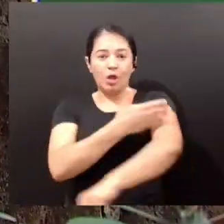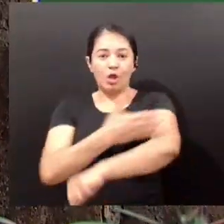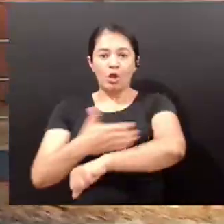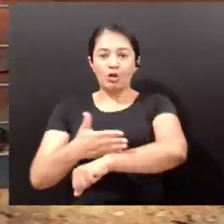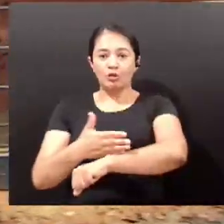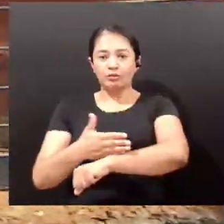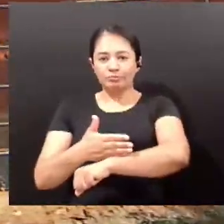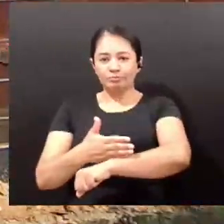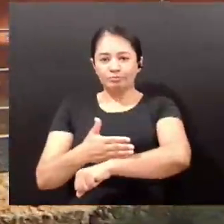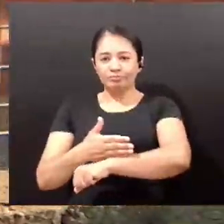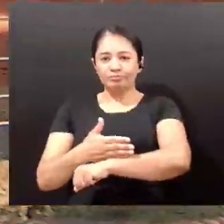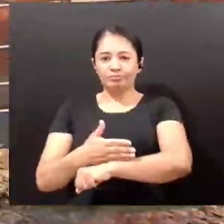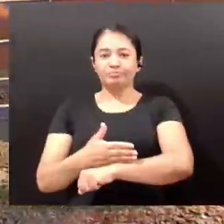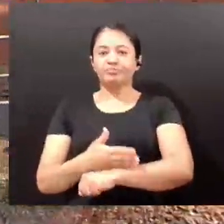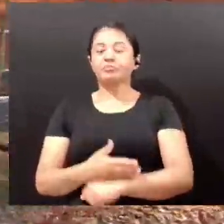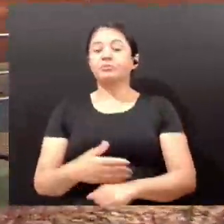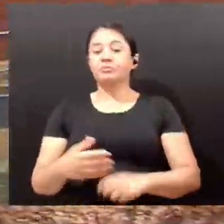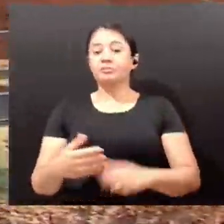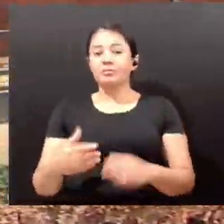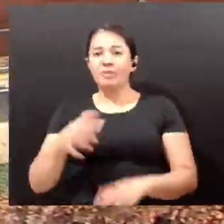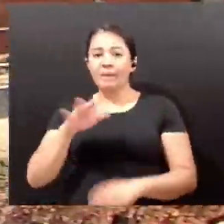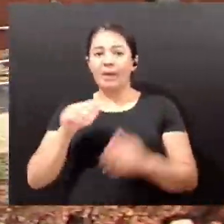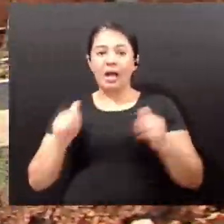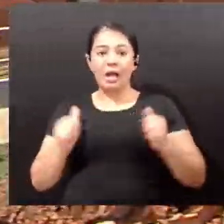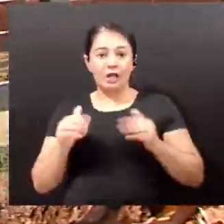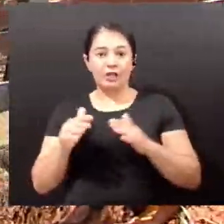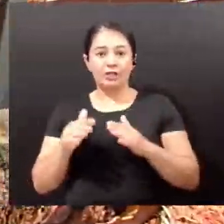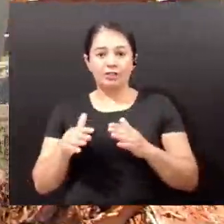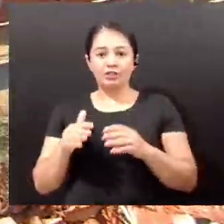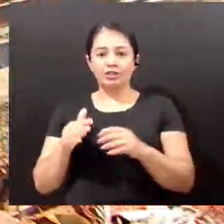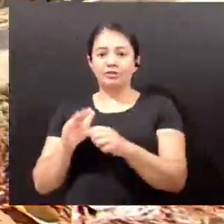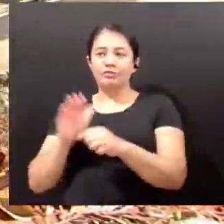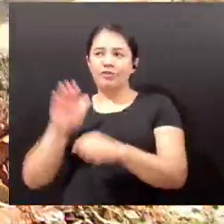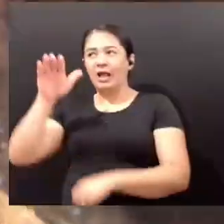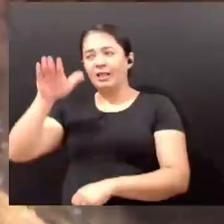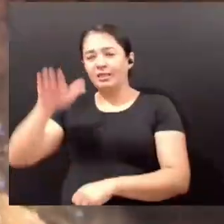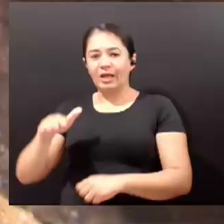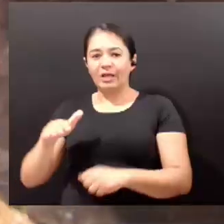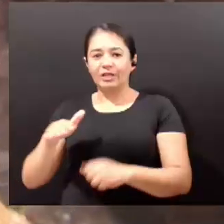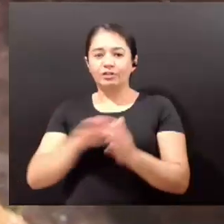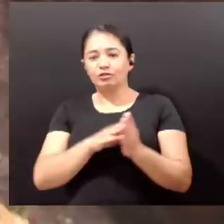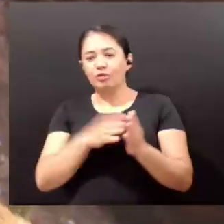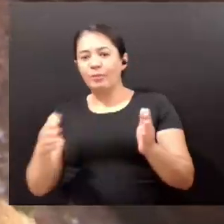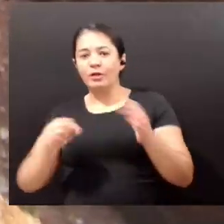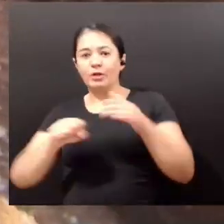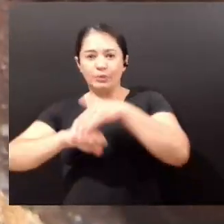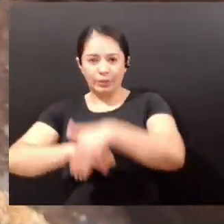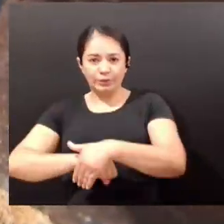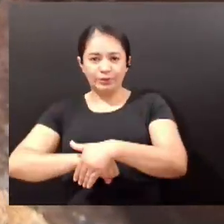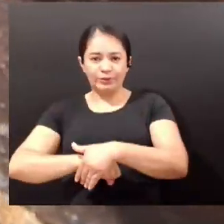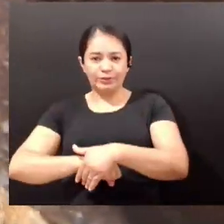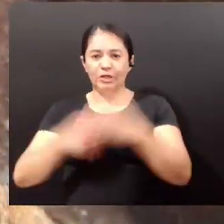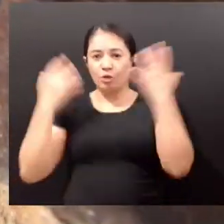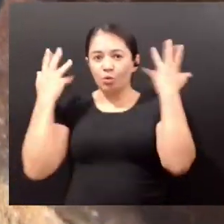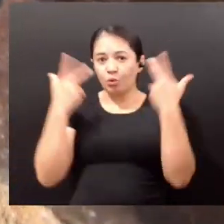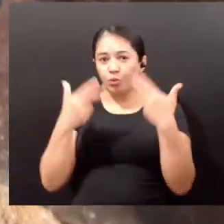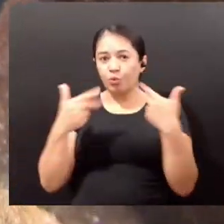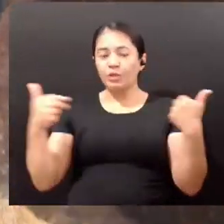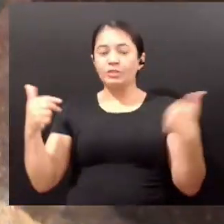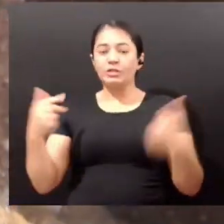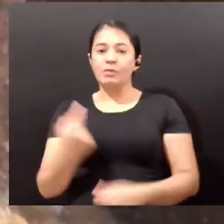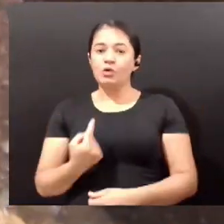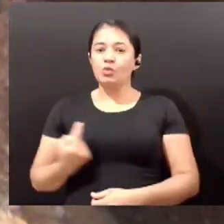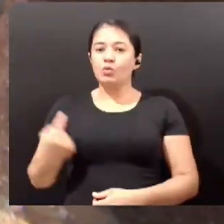crepusculares. São mais ativos no final de tarde e durante a noite. São animais solitários e